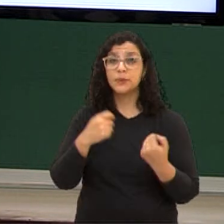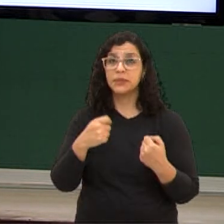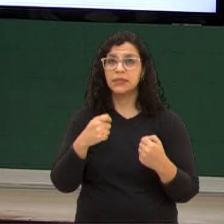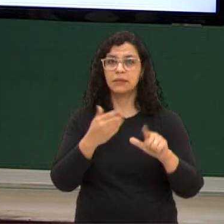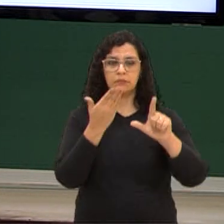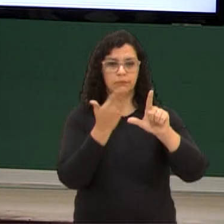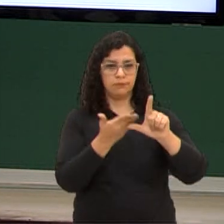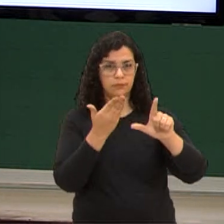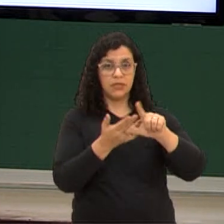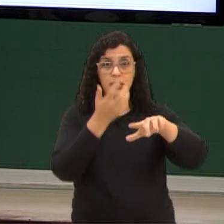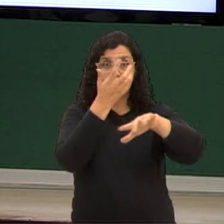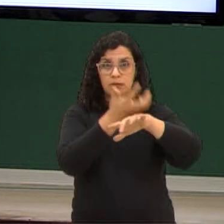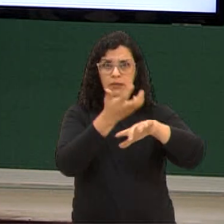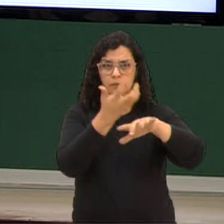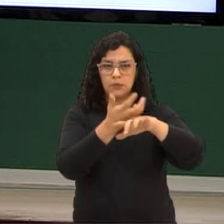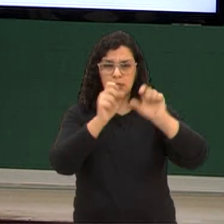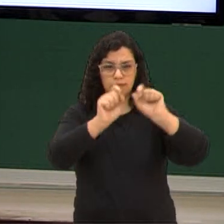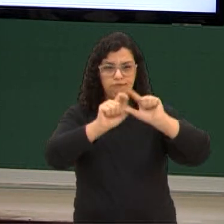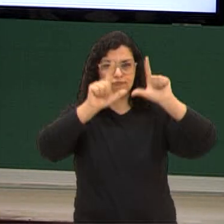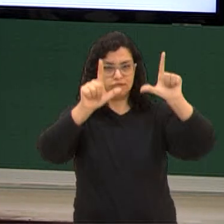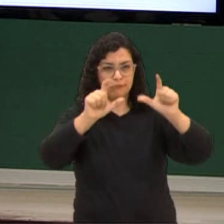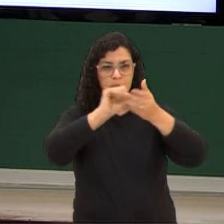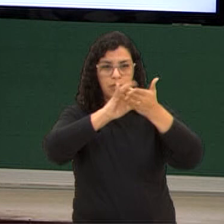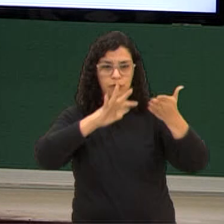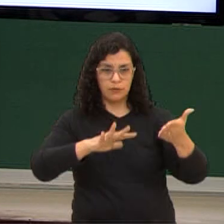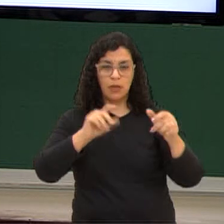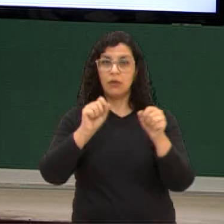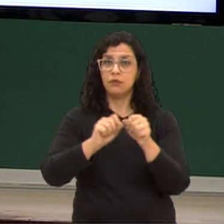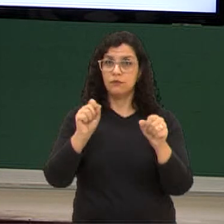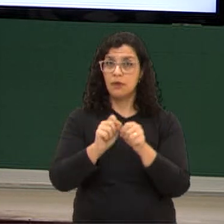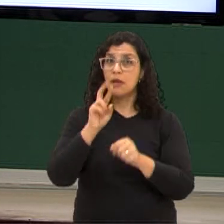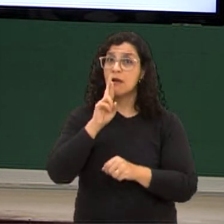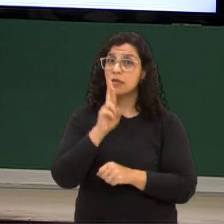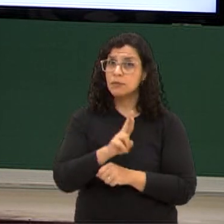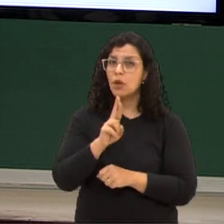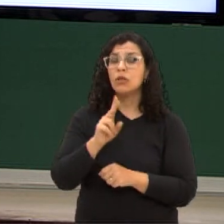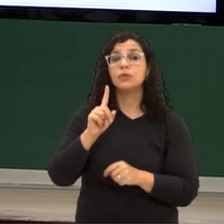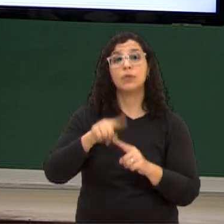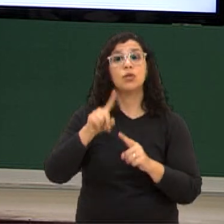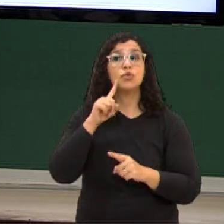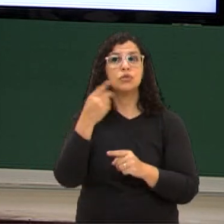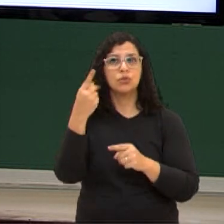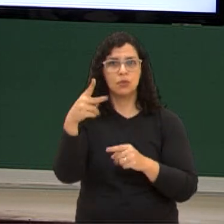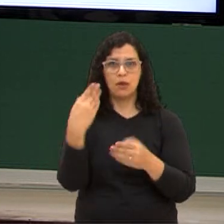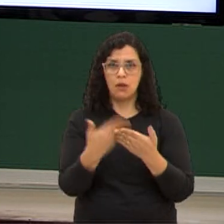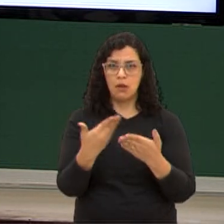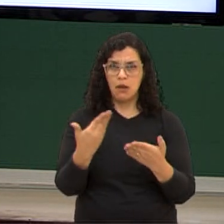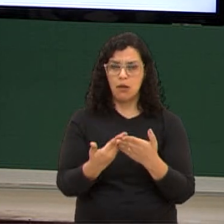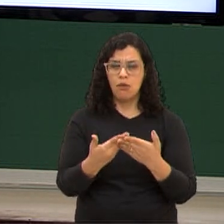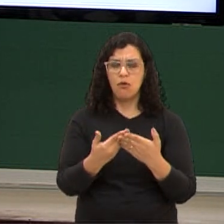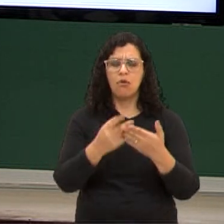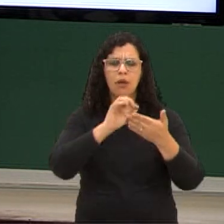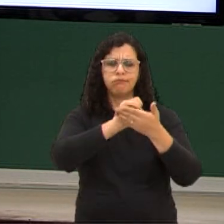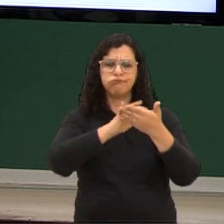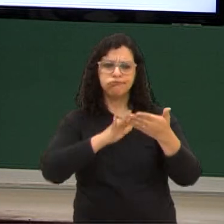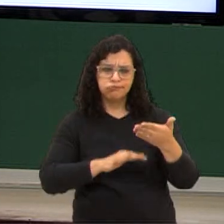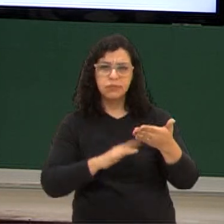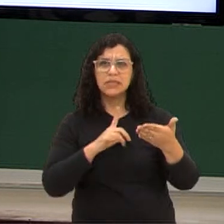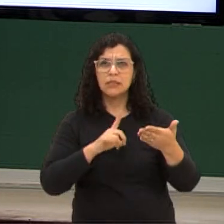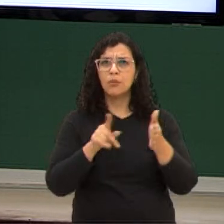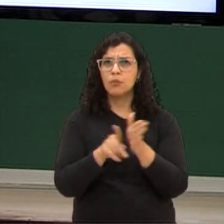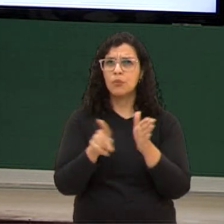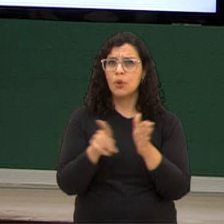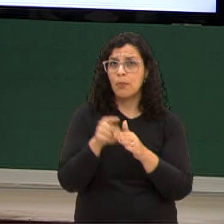acessar a disciplina e realizar a atividade obrigatória que é postada no dia da aula, né? Sobre